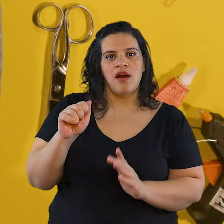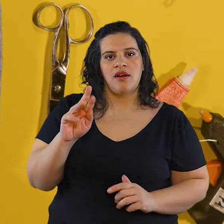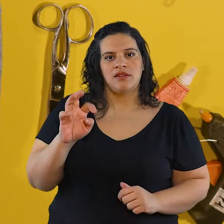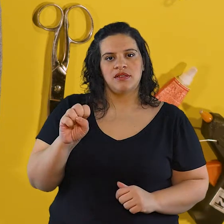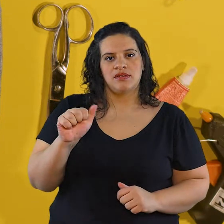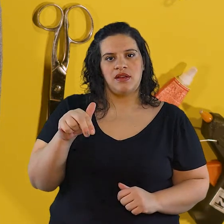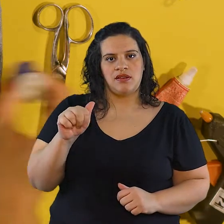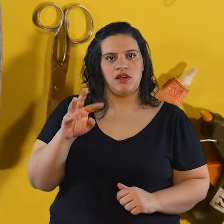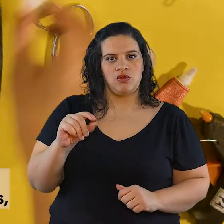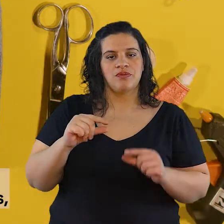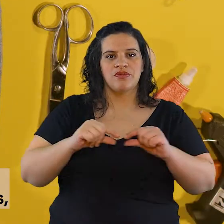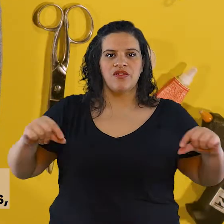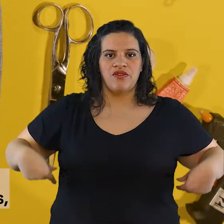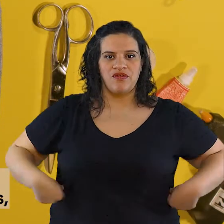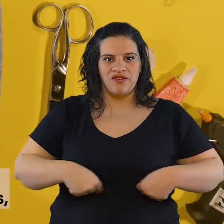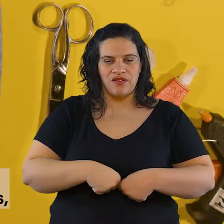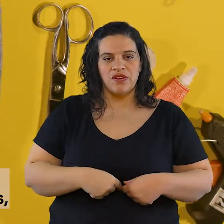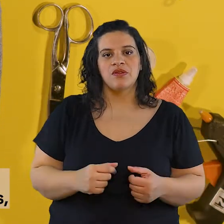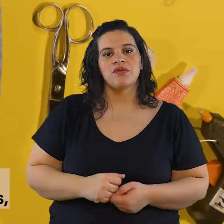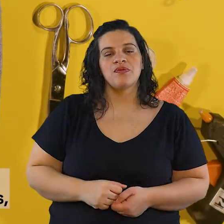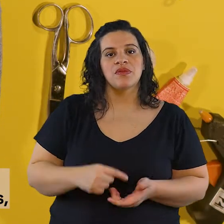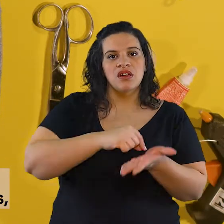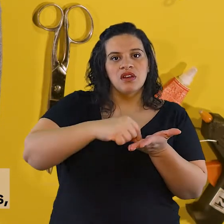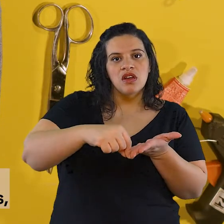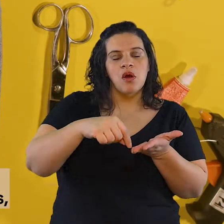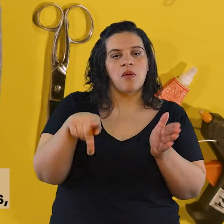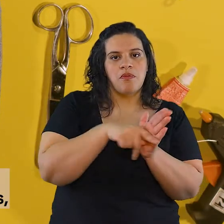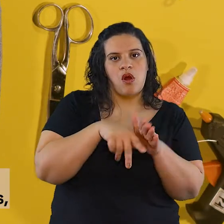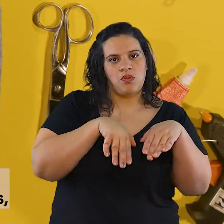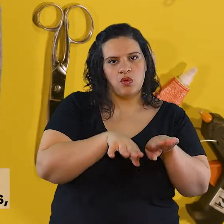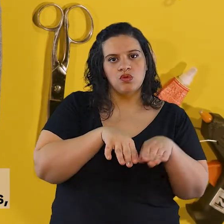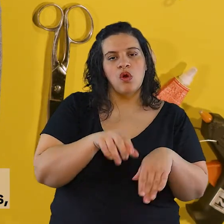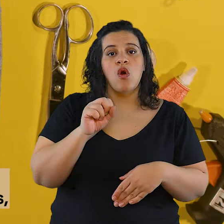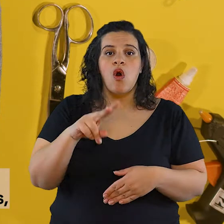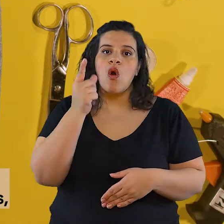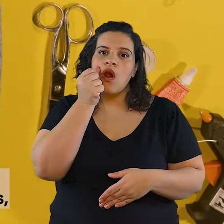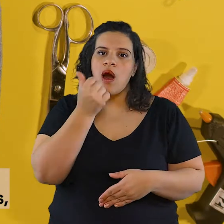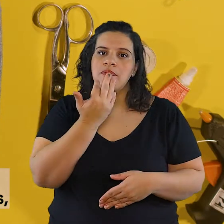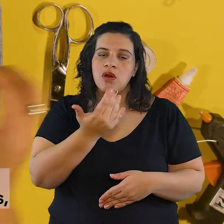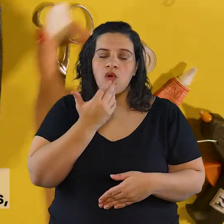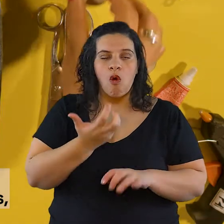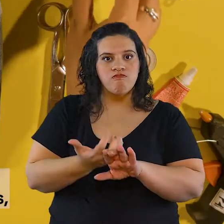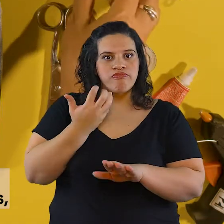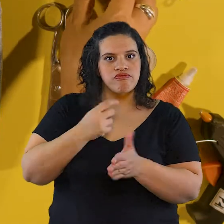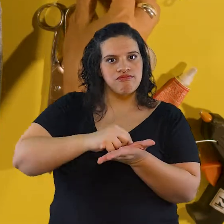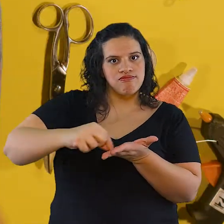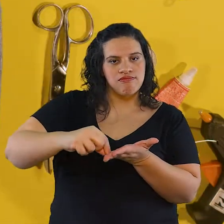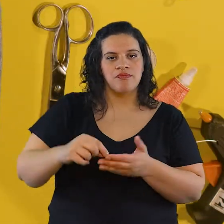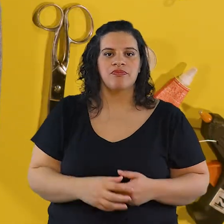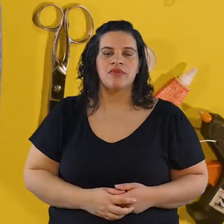fita métrica, um giz de costura ou lápis de cor, uma cor que contrasta com a cor do